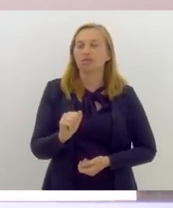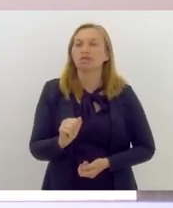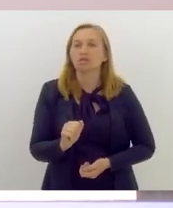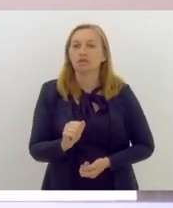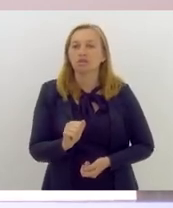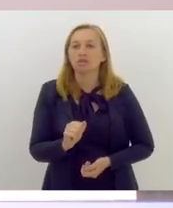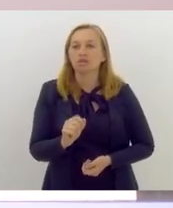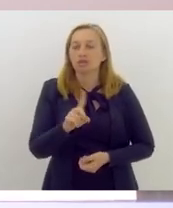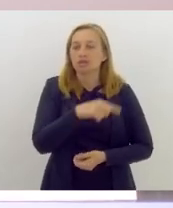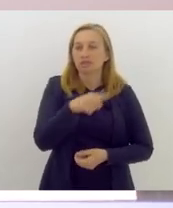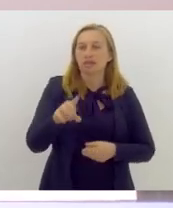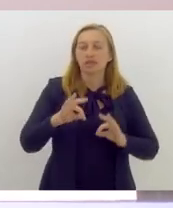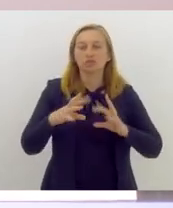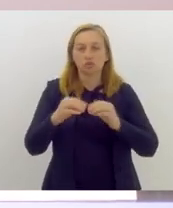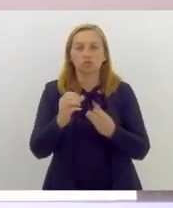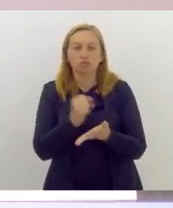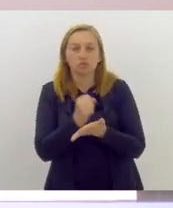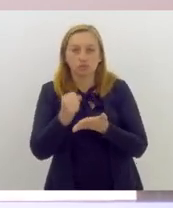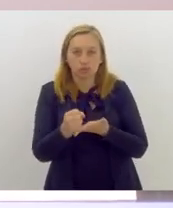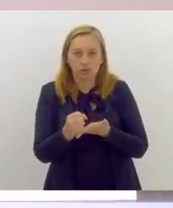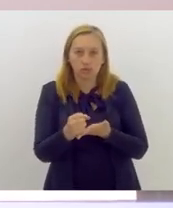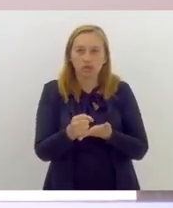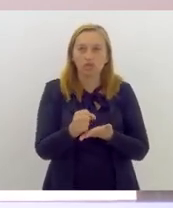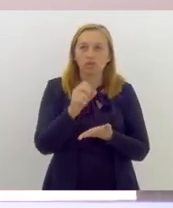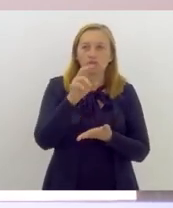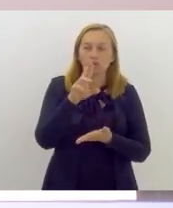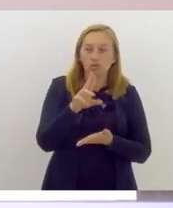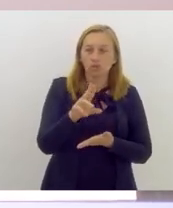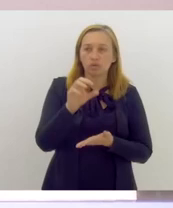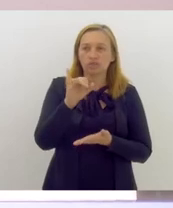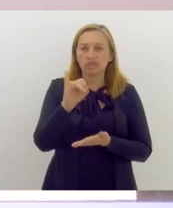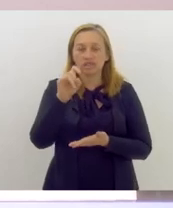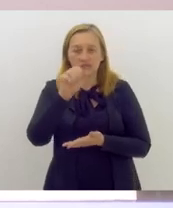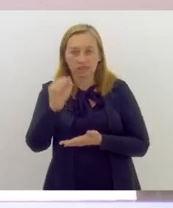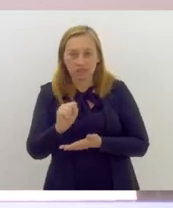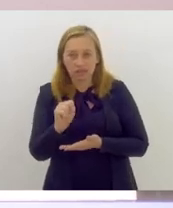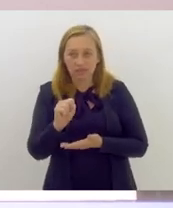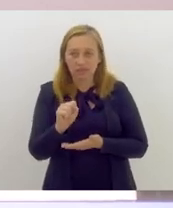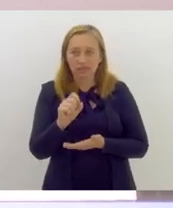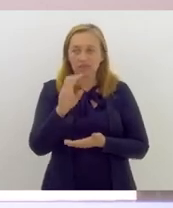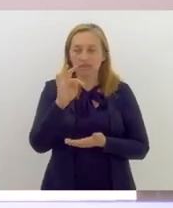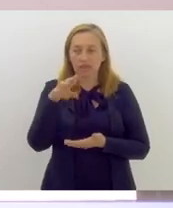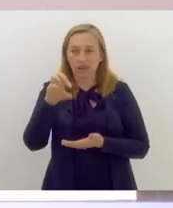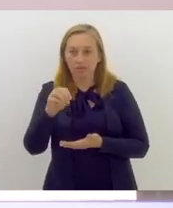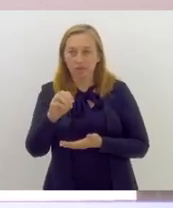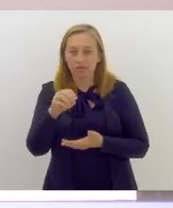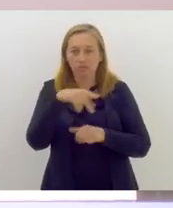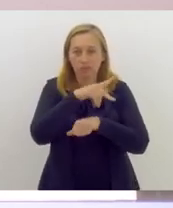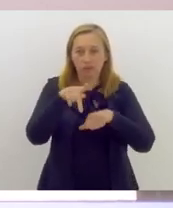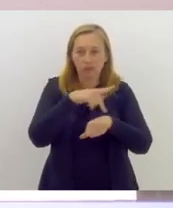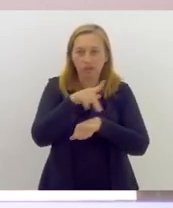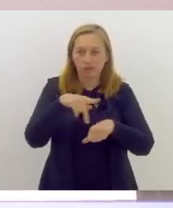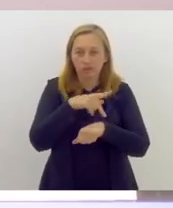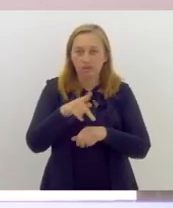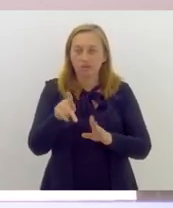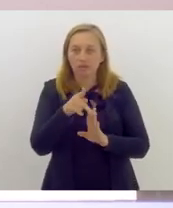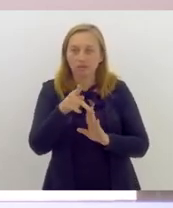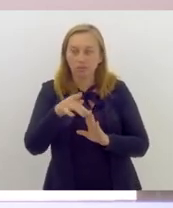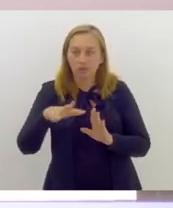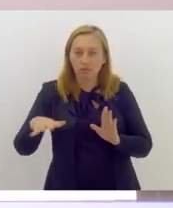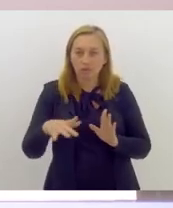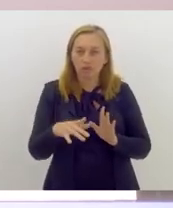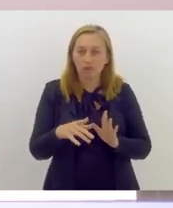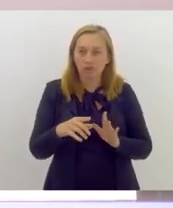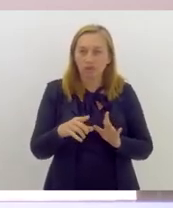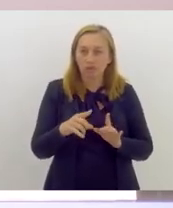o objetivo de Cancelar todos os contratos de usinas térmicas no país a minuta da portaria autoriza anel